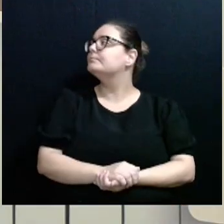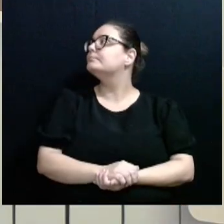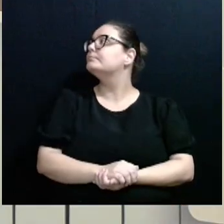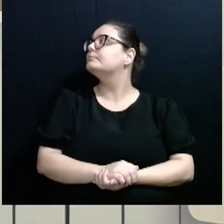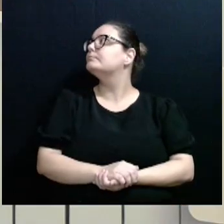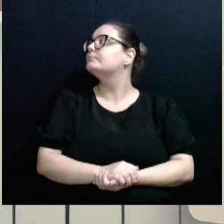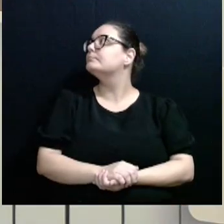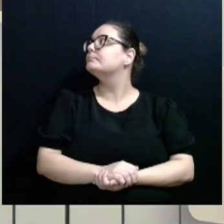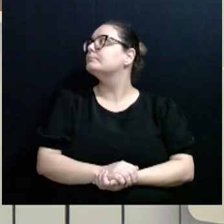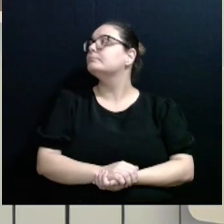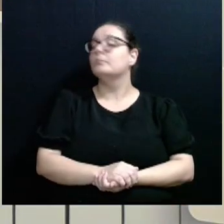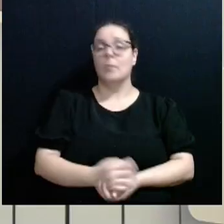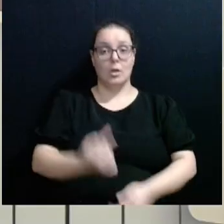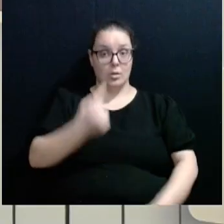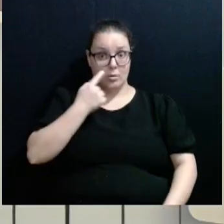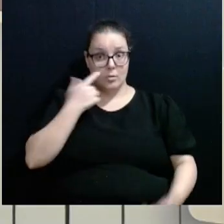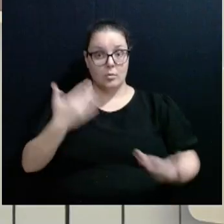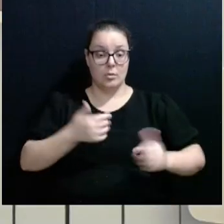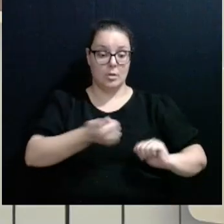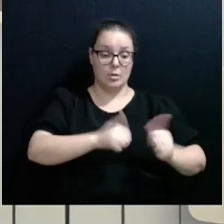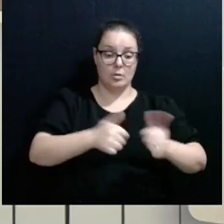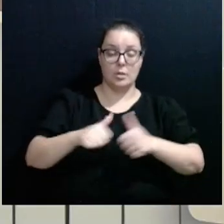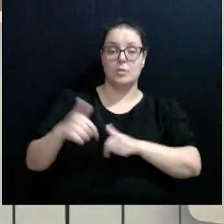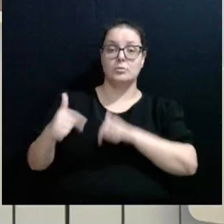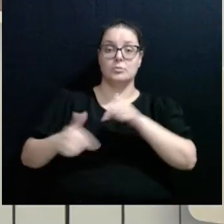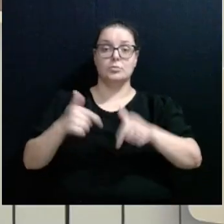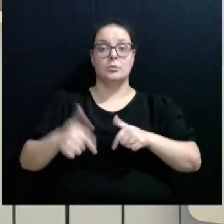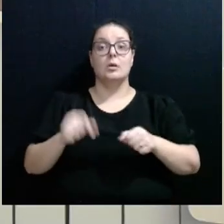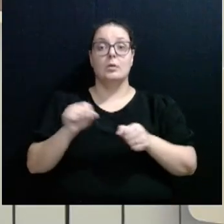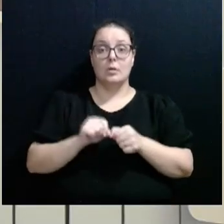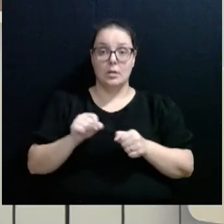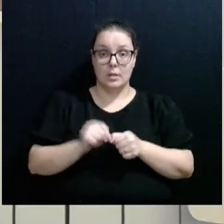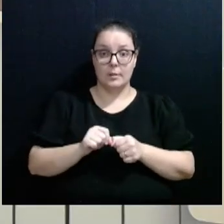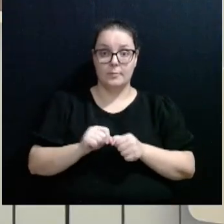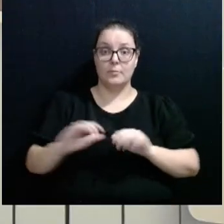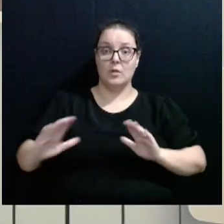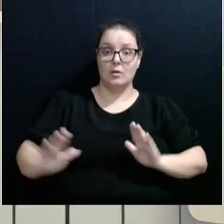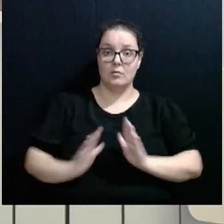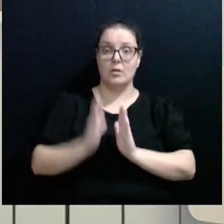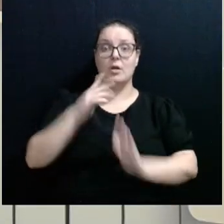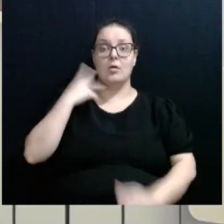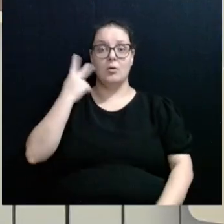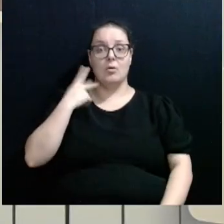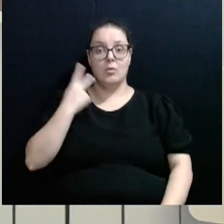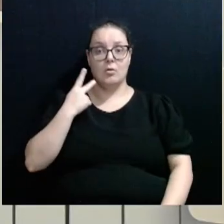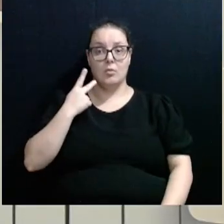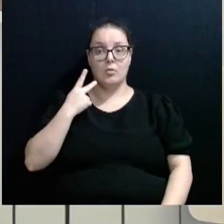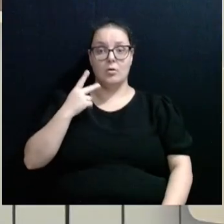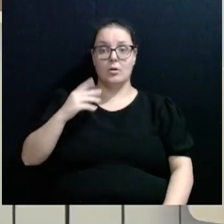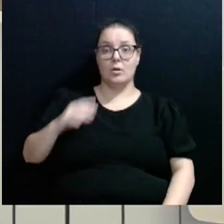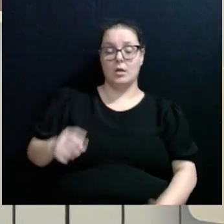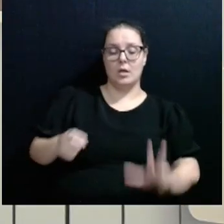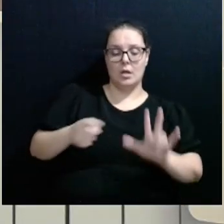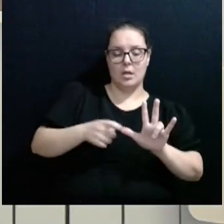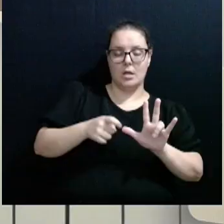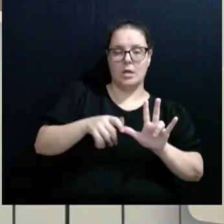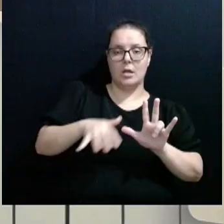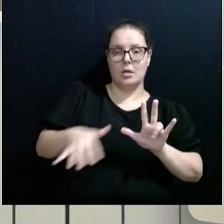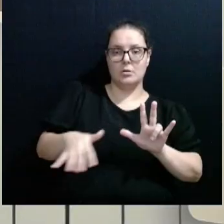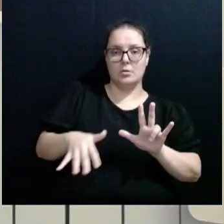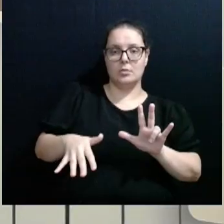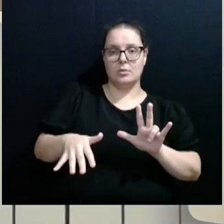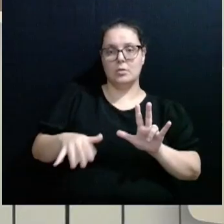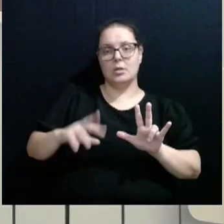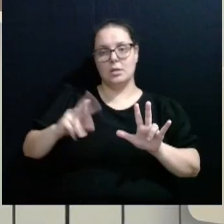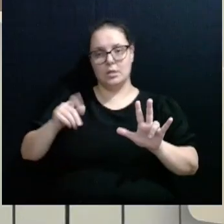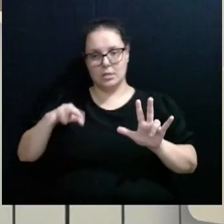Confira agora o balanço do trabalho realizado pela Frente Parlamentar da Cannabis Medicinal e Cânhamo